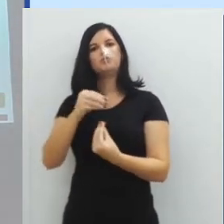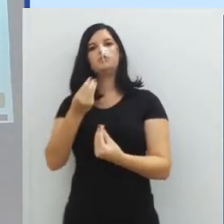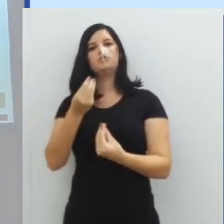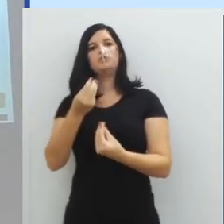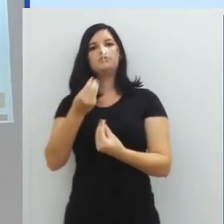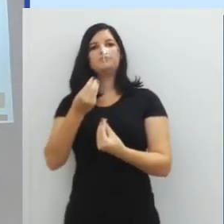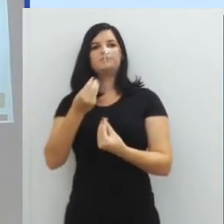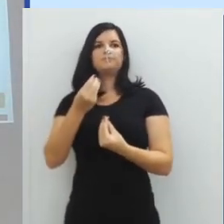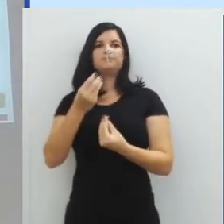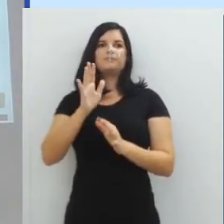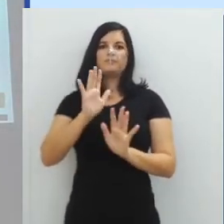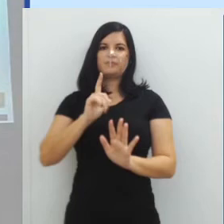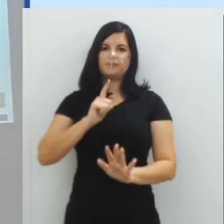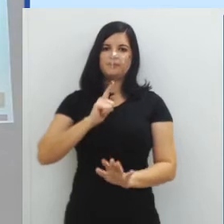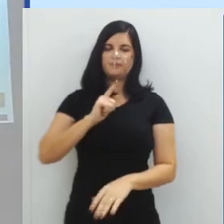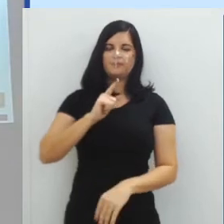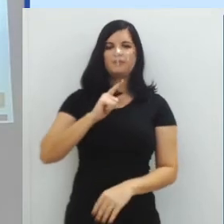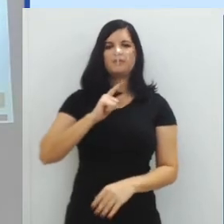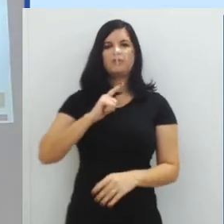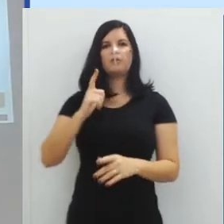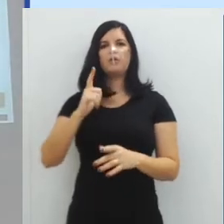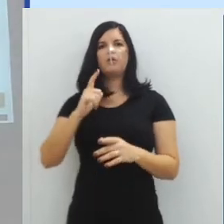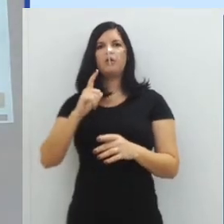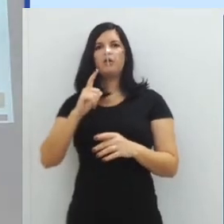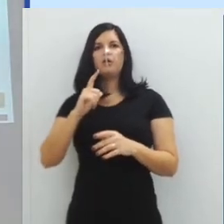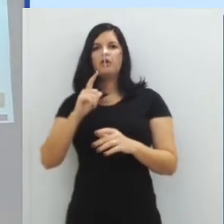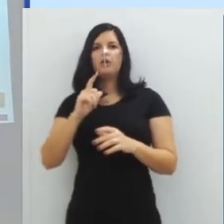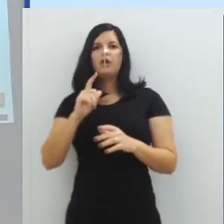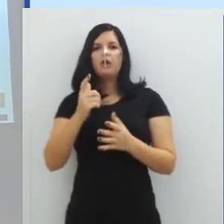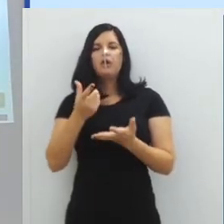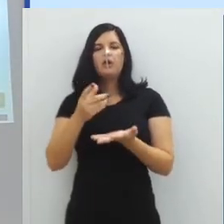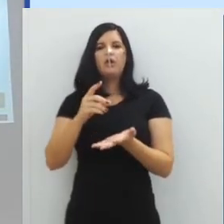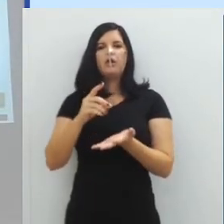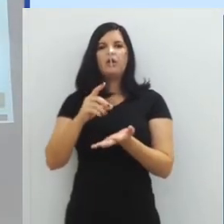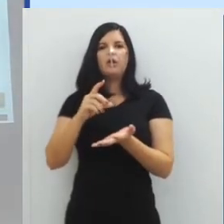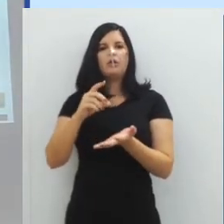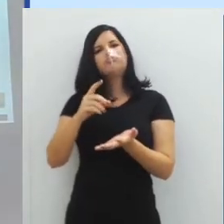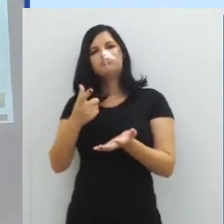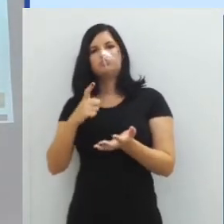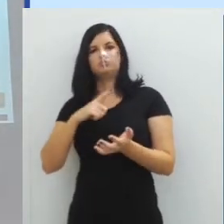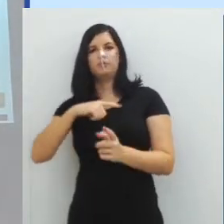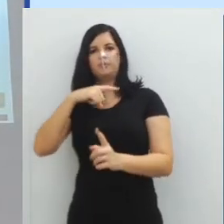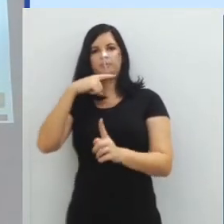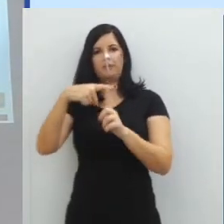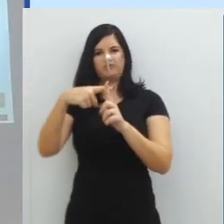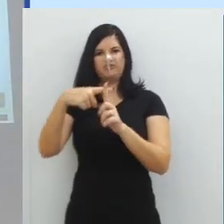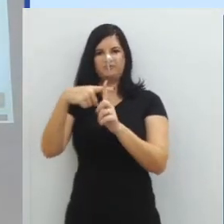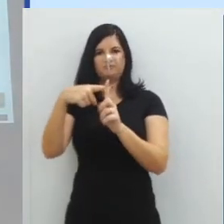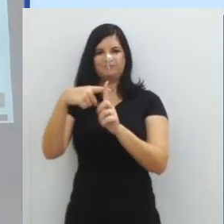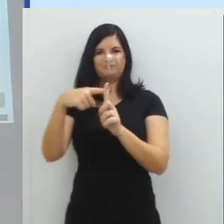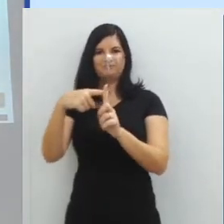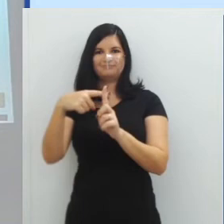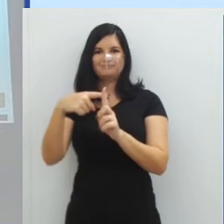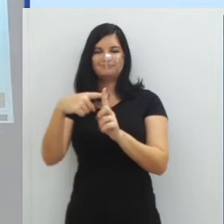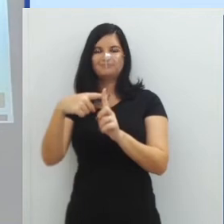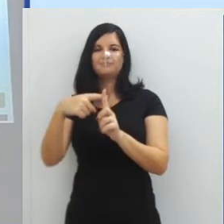toda substância que em solução ficam para a REN, ele fica positivo. E